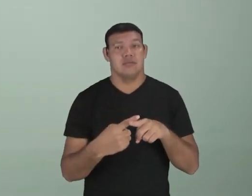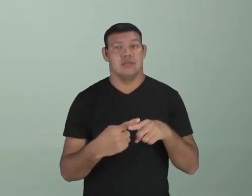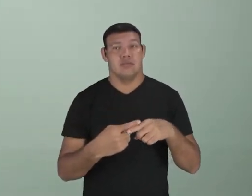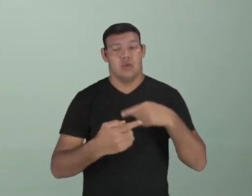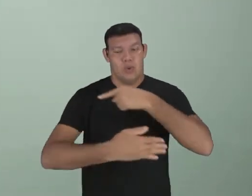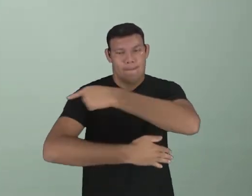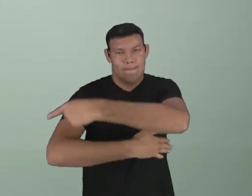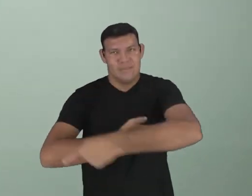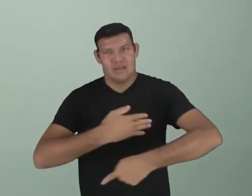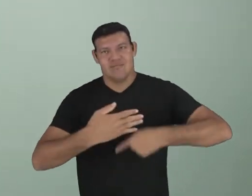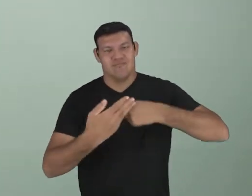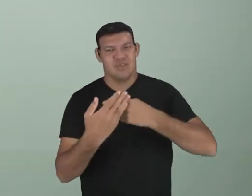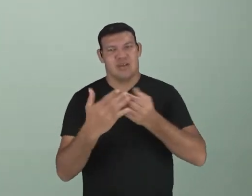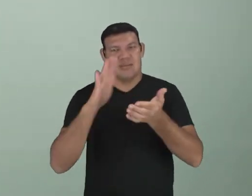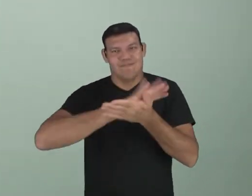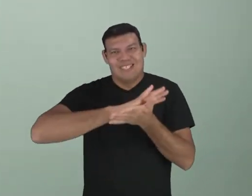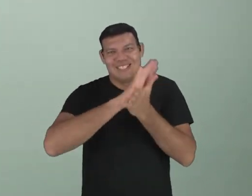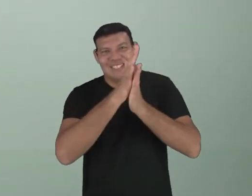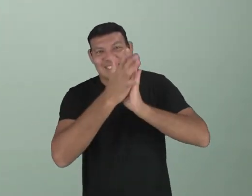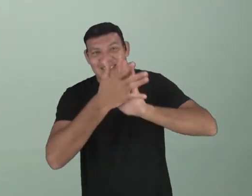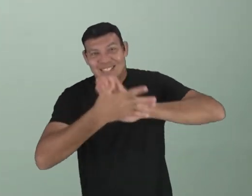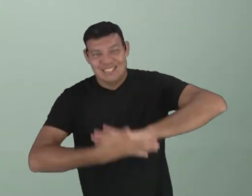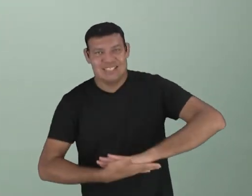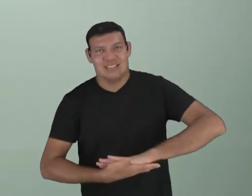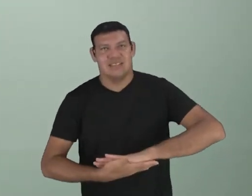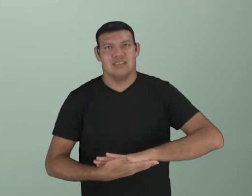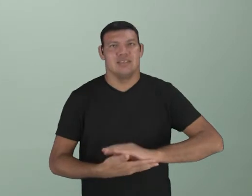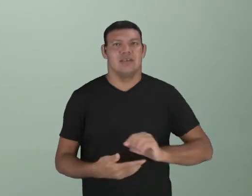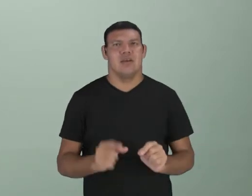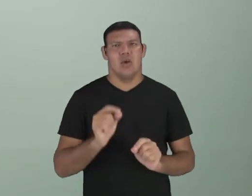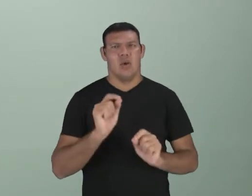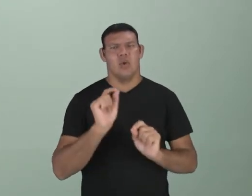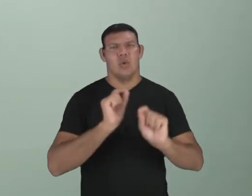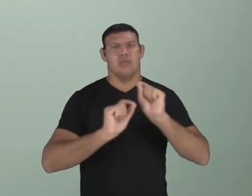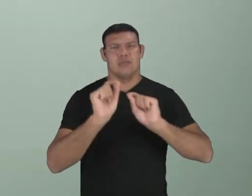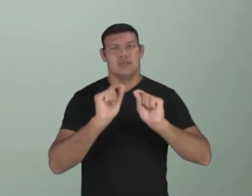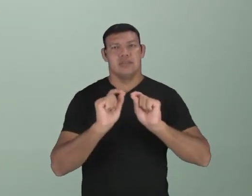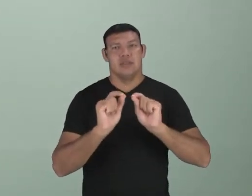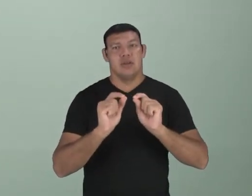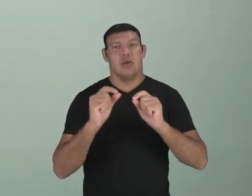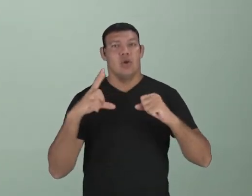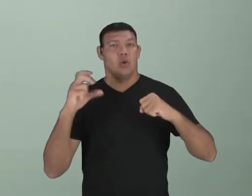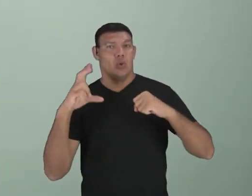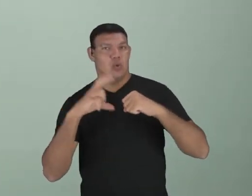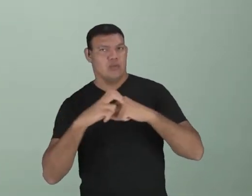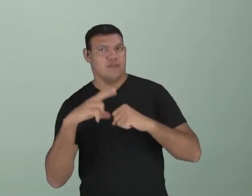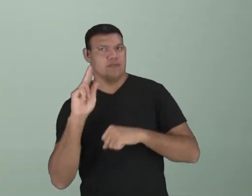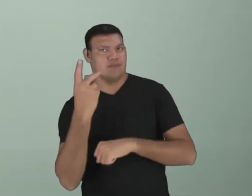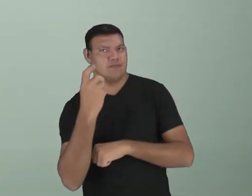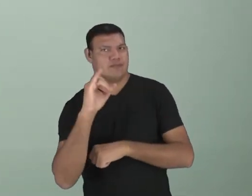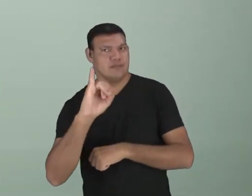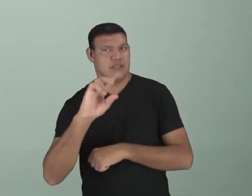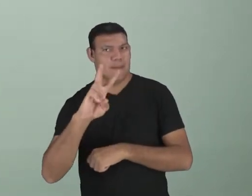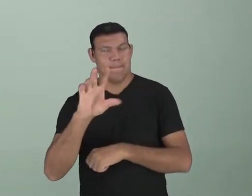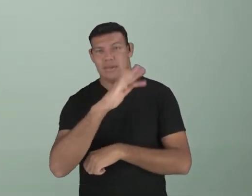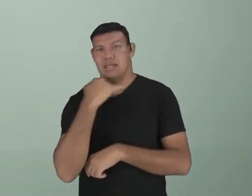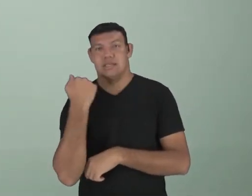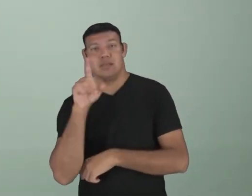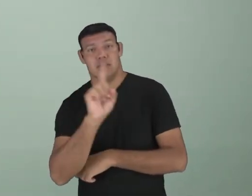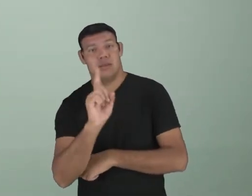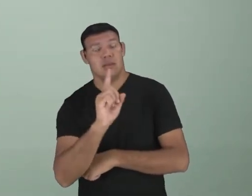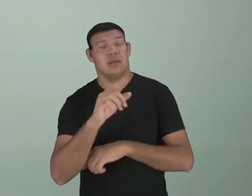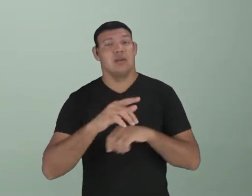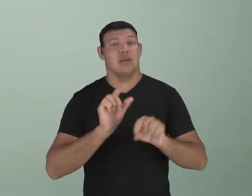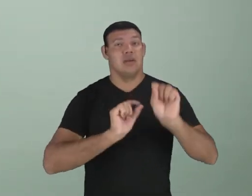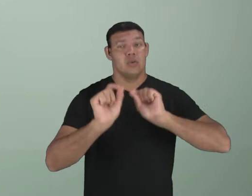sistema imunológico praticamente destruído. Então, a pessoa não morre em si, o vírus HIV em si não é o que mata a pessoa. O que